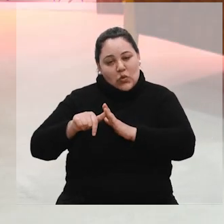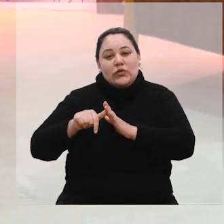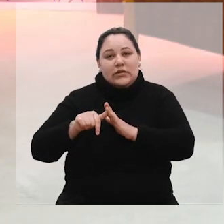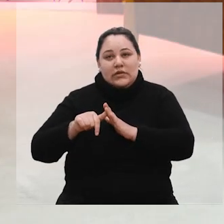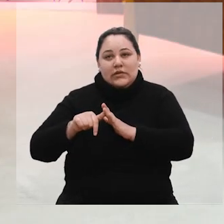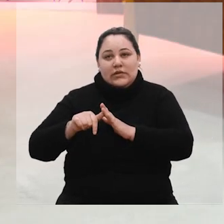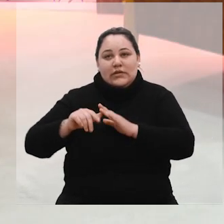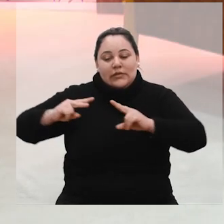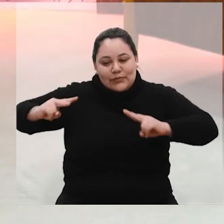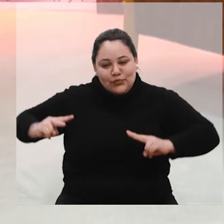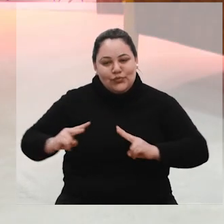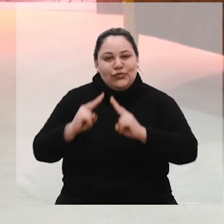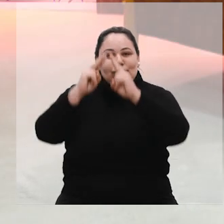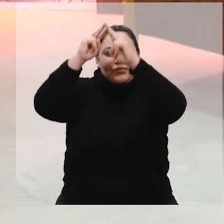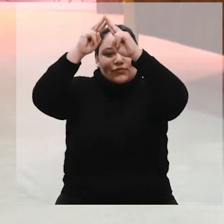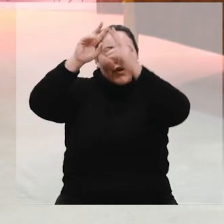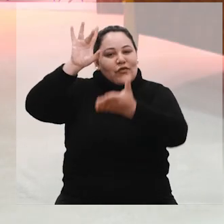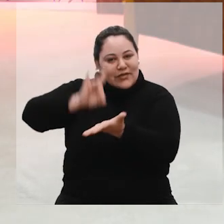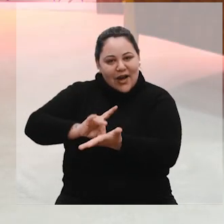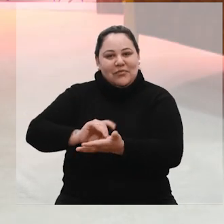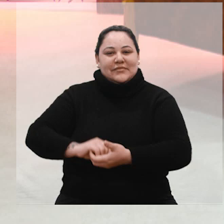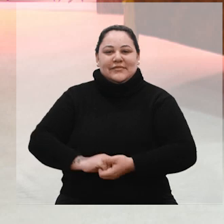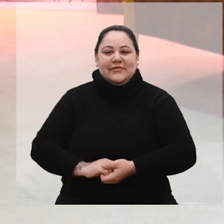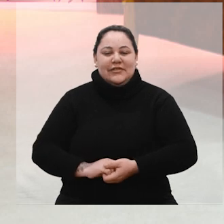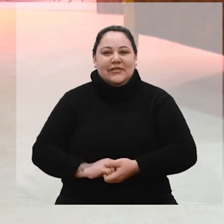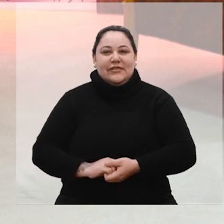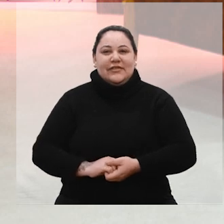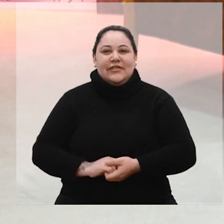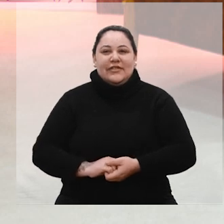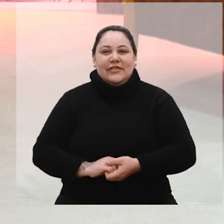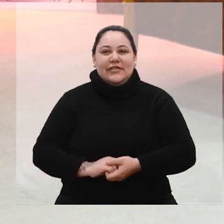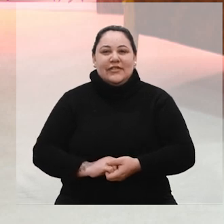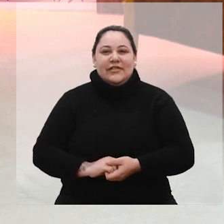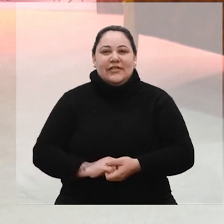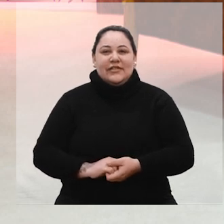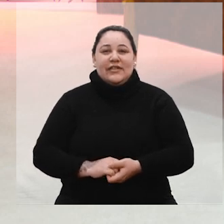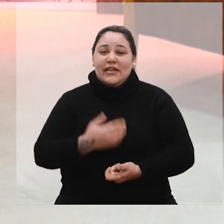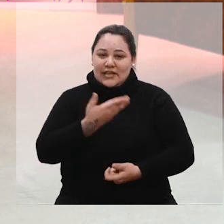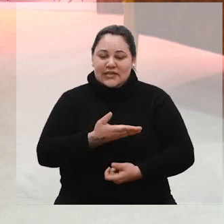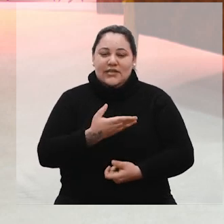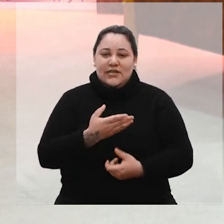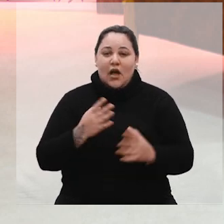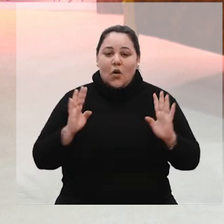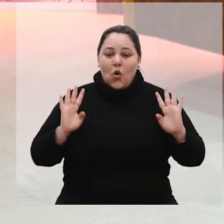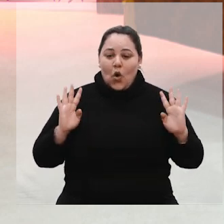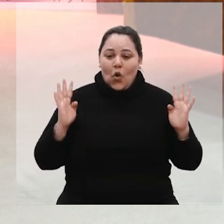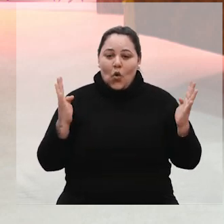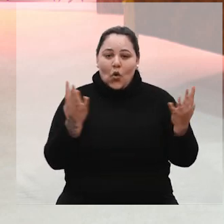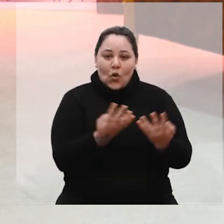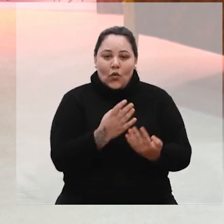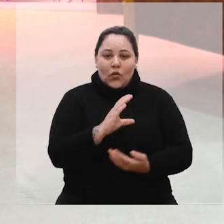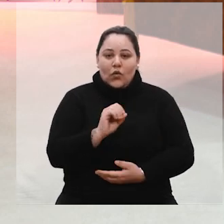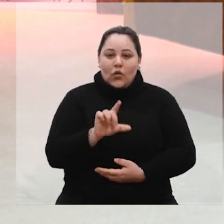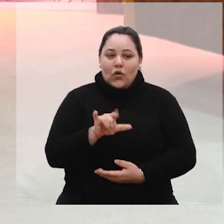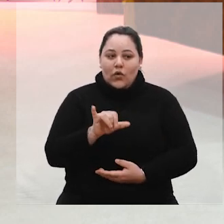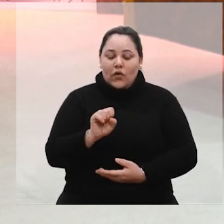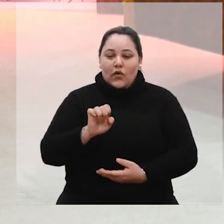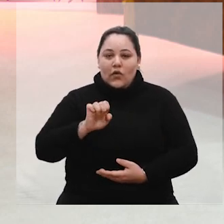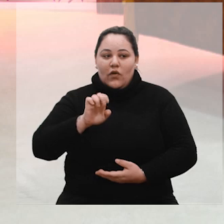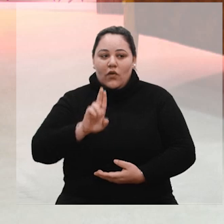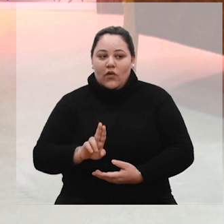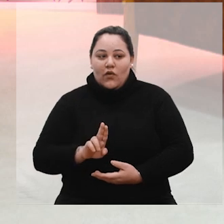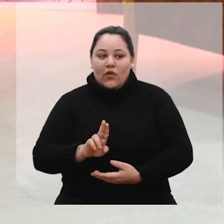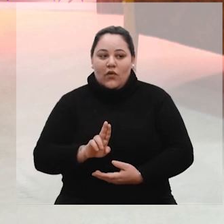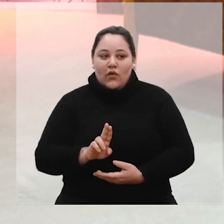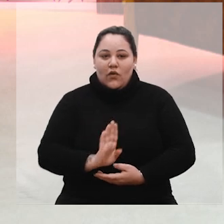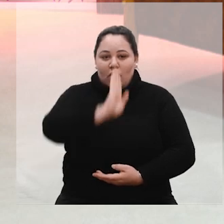E aqui depois... A Torre Eiffel. A Torre Eiffel. E esse aqui é o Coliseu em Roma.